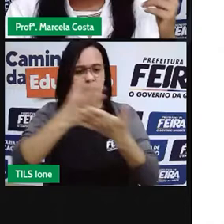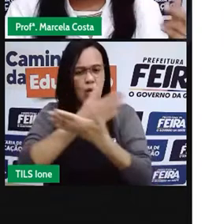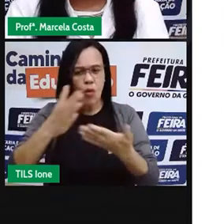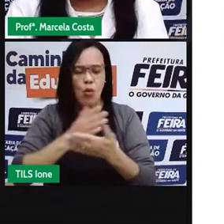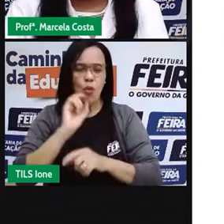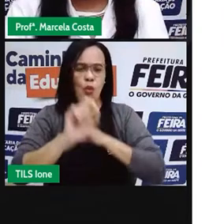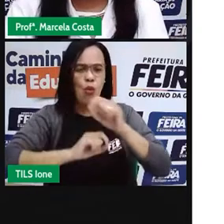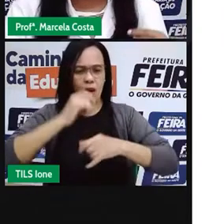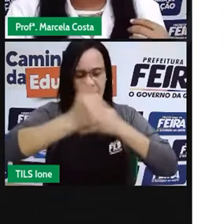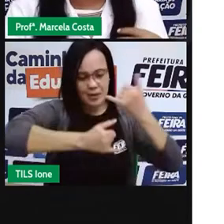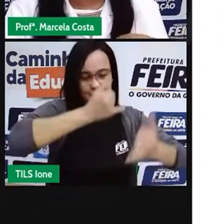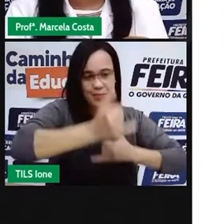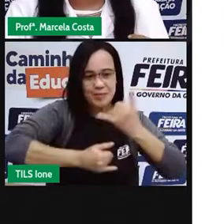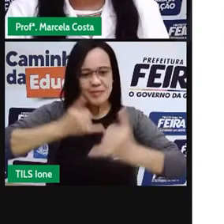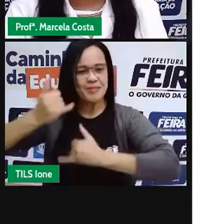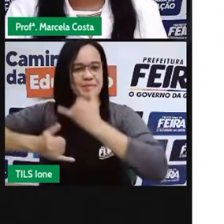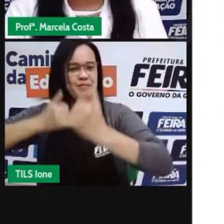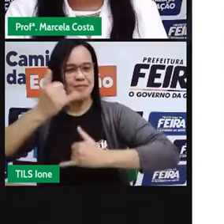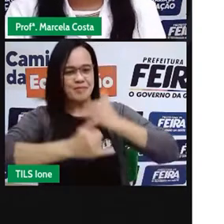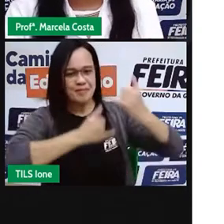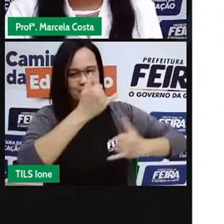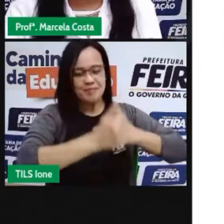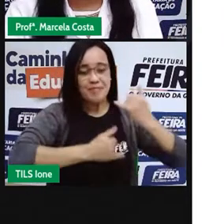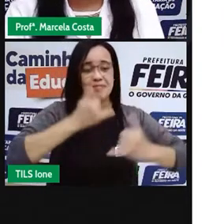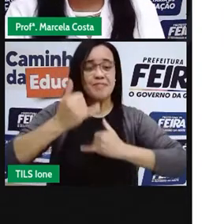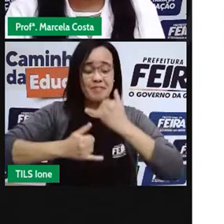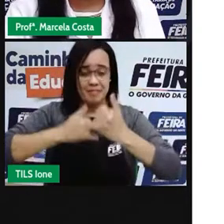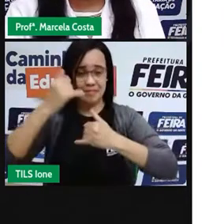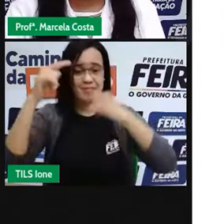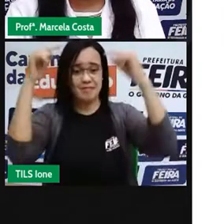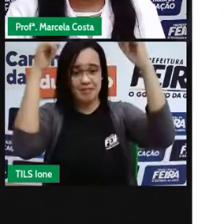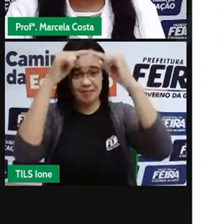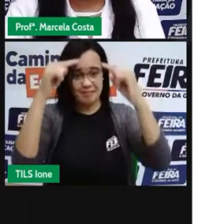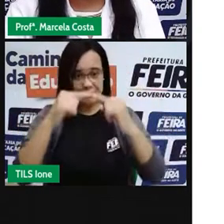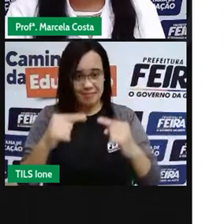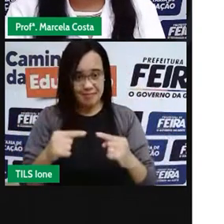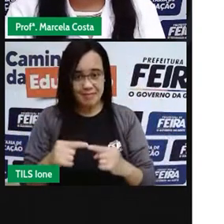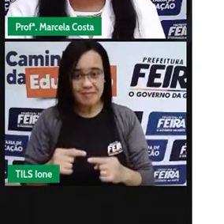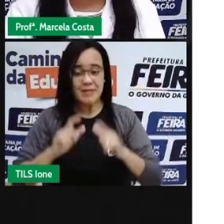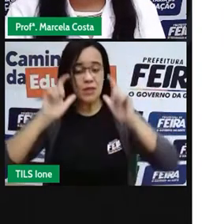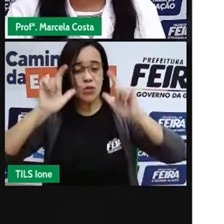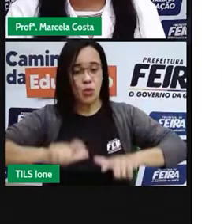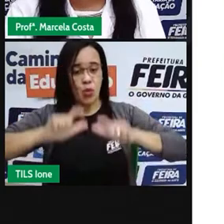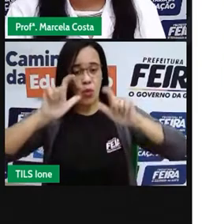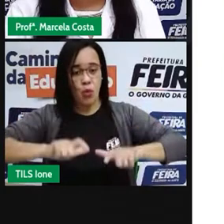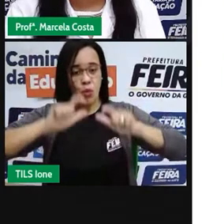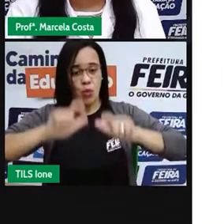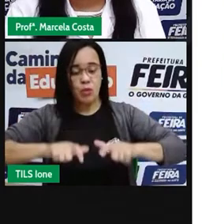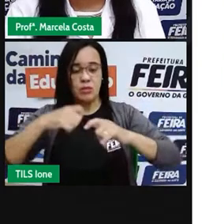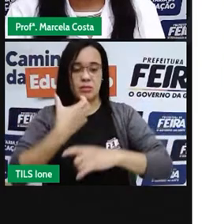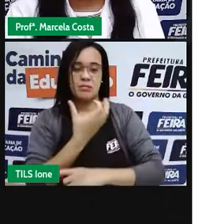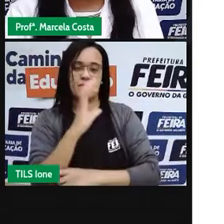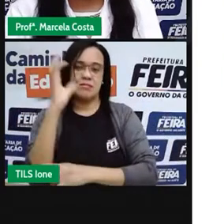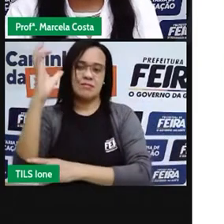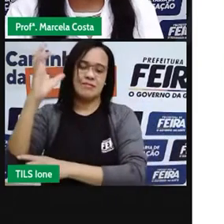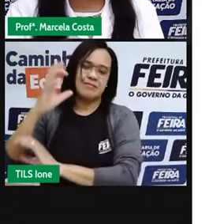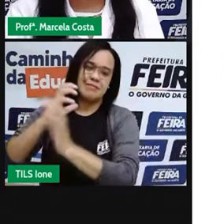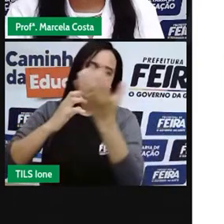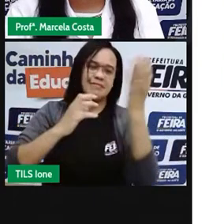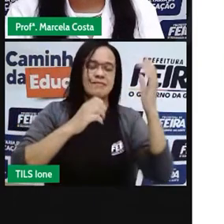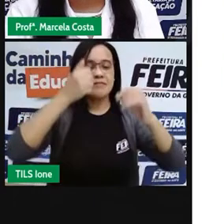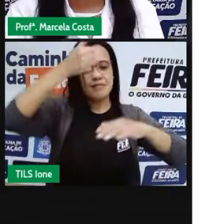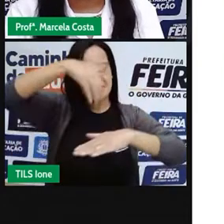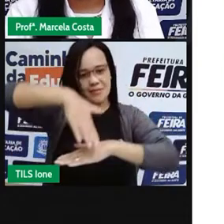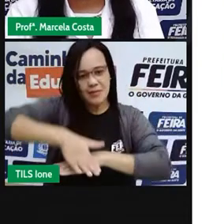algumas brincadeiras que estão envolvidas com esse cenário da